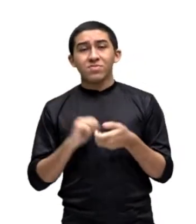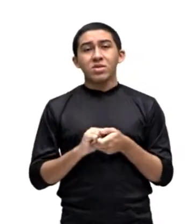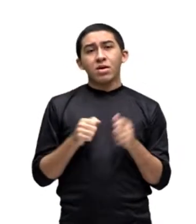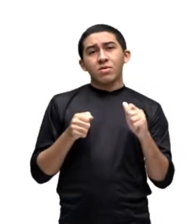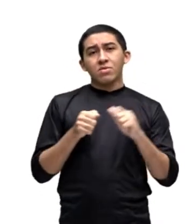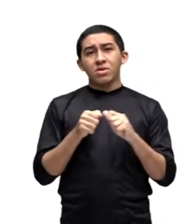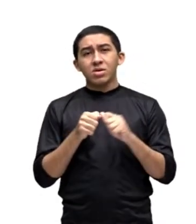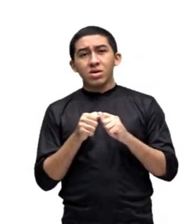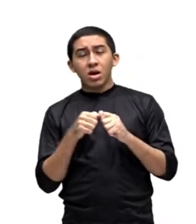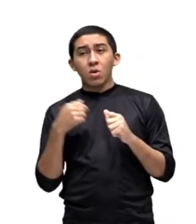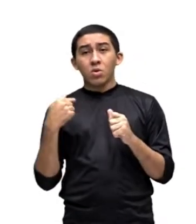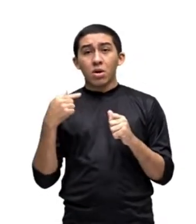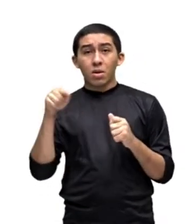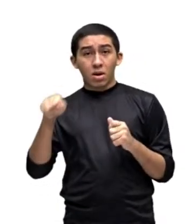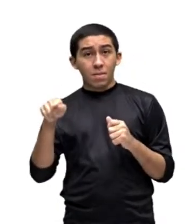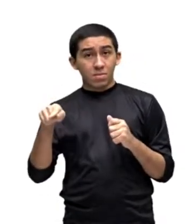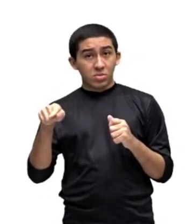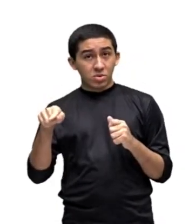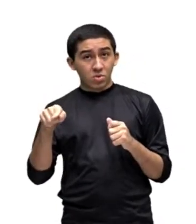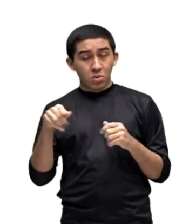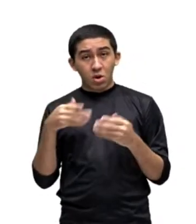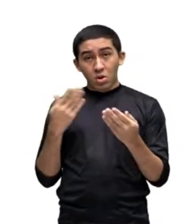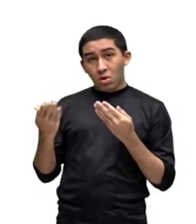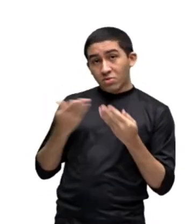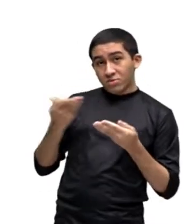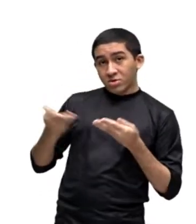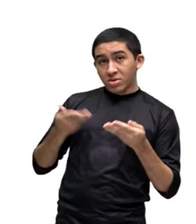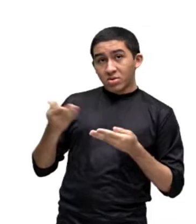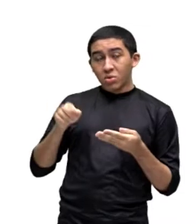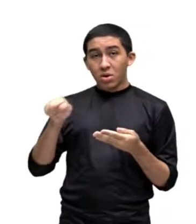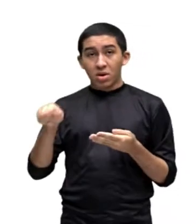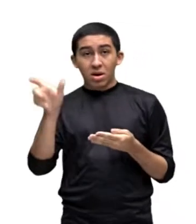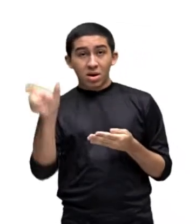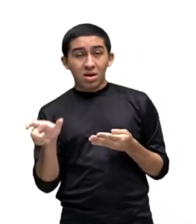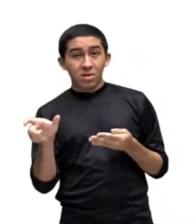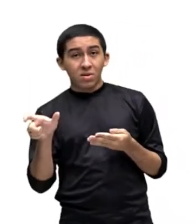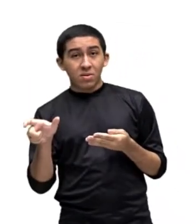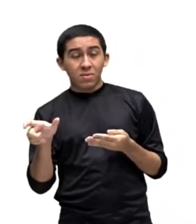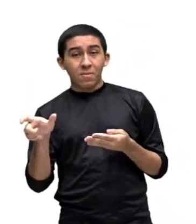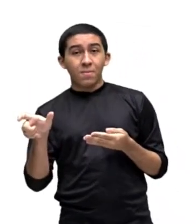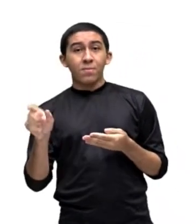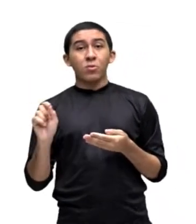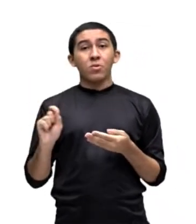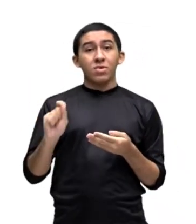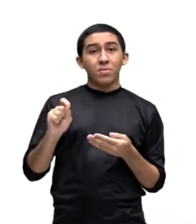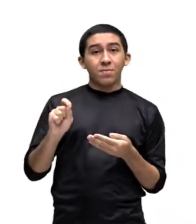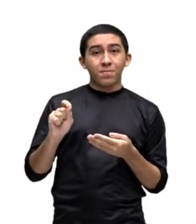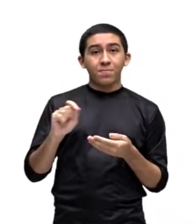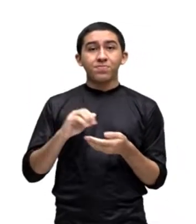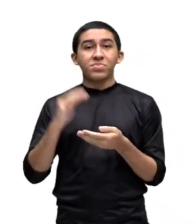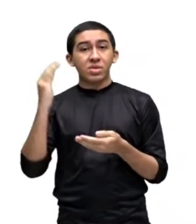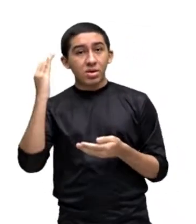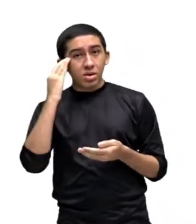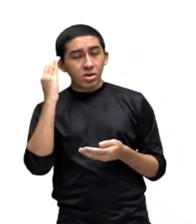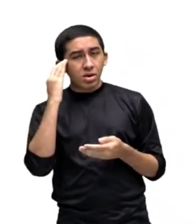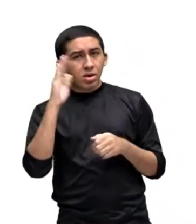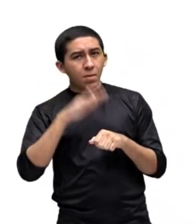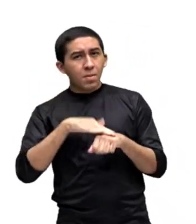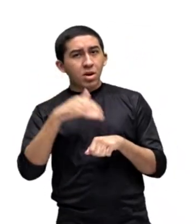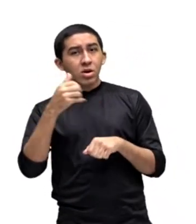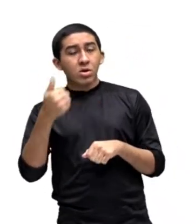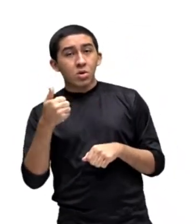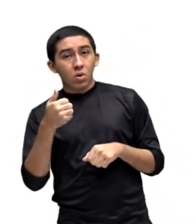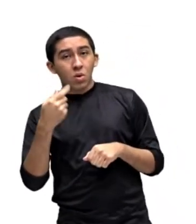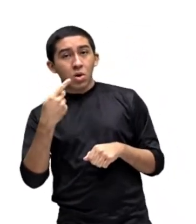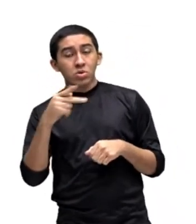o nosso interlocutor, que é a pessoa com quem estamos conversando, com quem estamos nos comunicando, tá bom? Entenda a mensagem de uma maneira